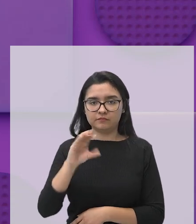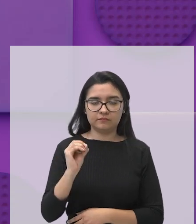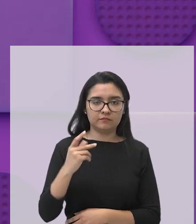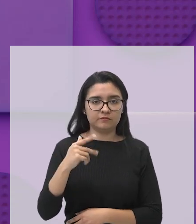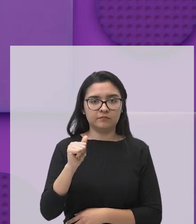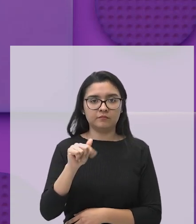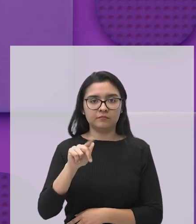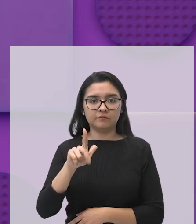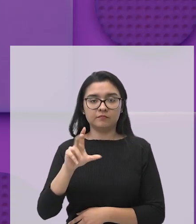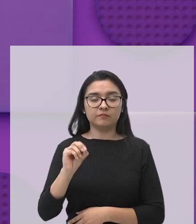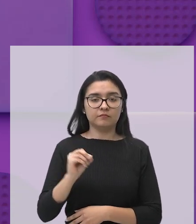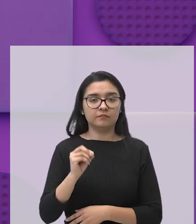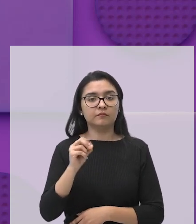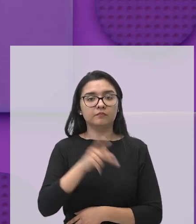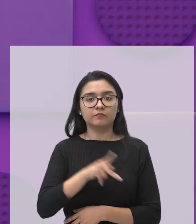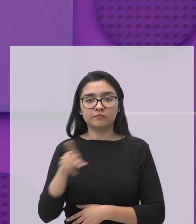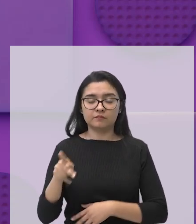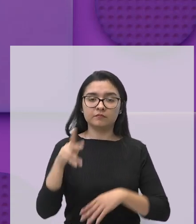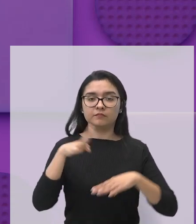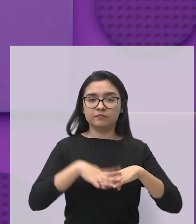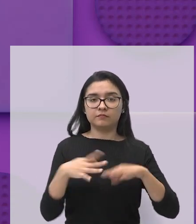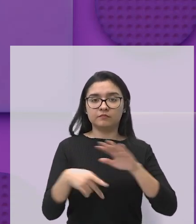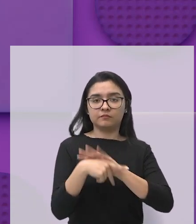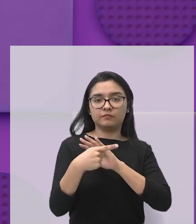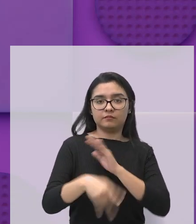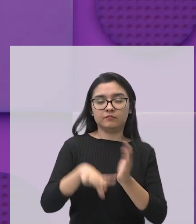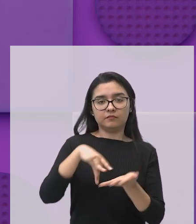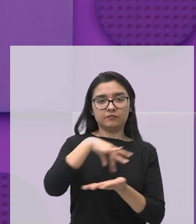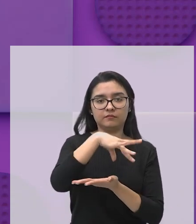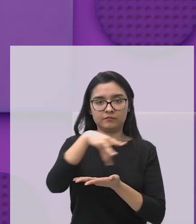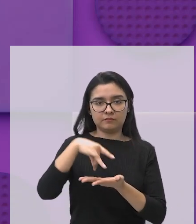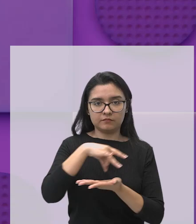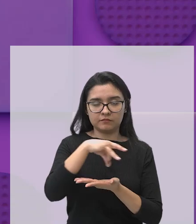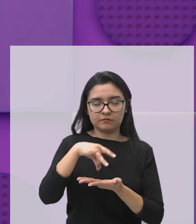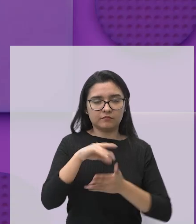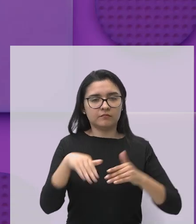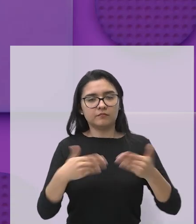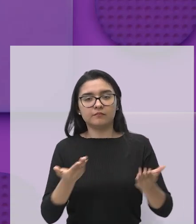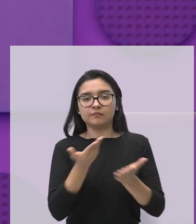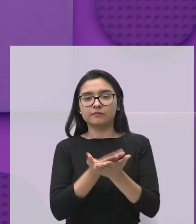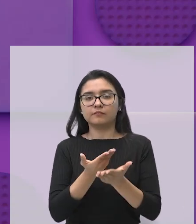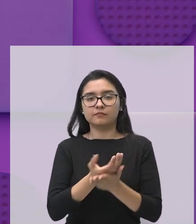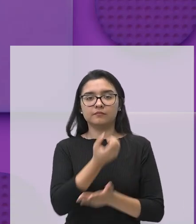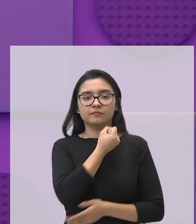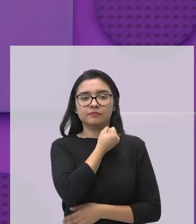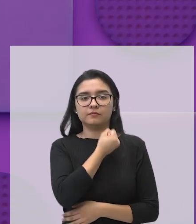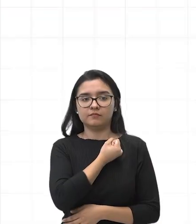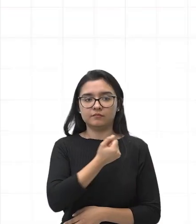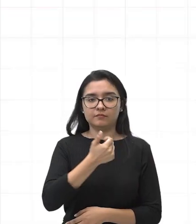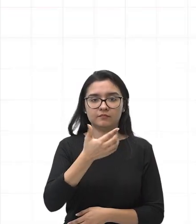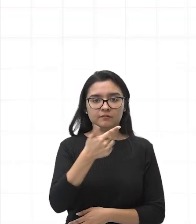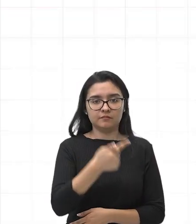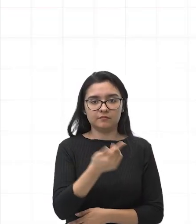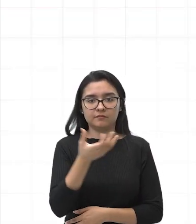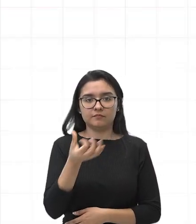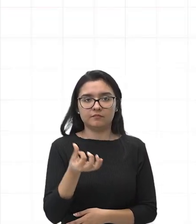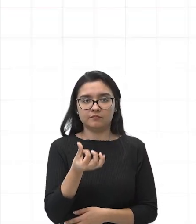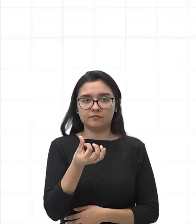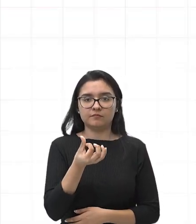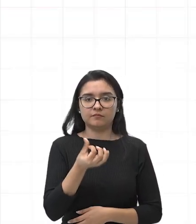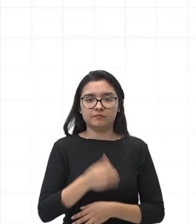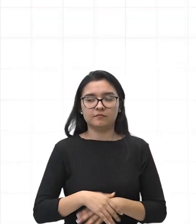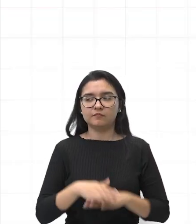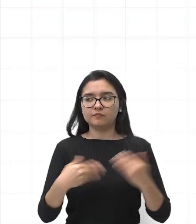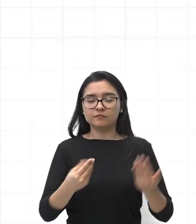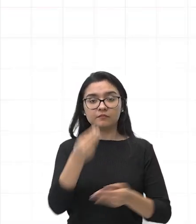Paulo, seu professor de matemática aqui do Centro de Mídia do Amazonas. E essa vai ser a nossa aula de número 76.